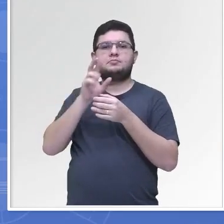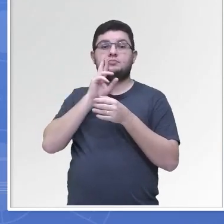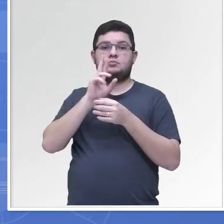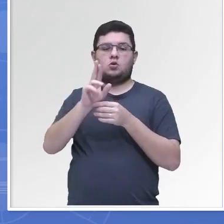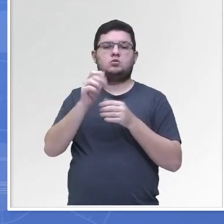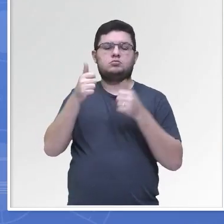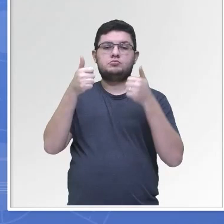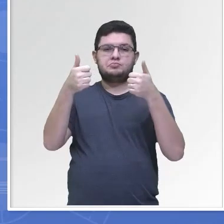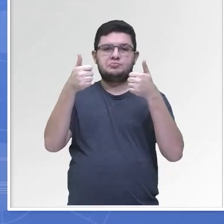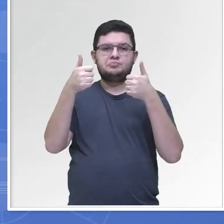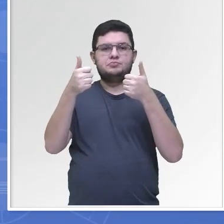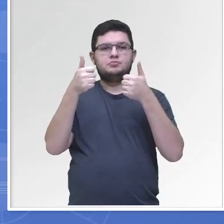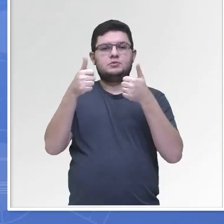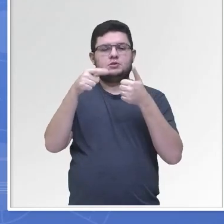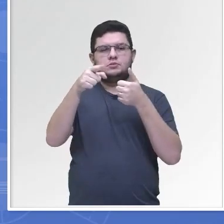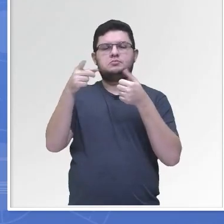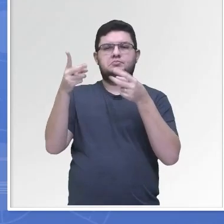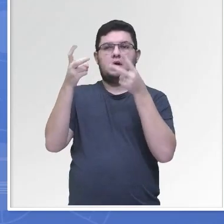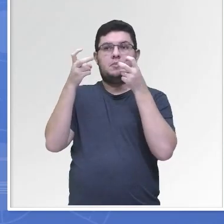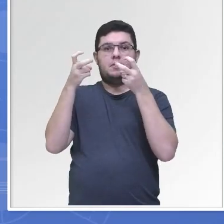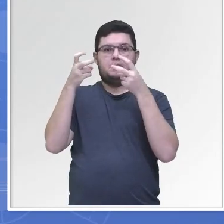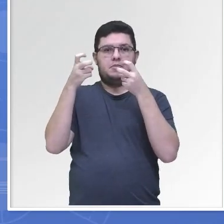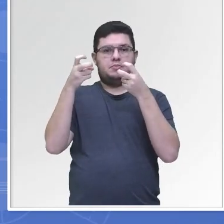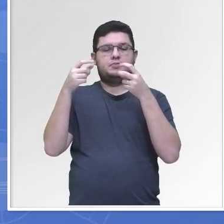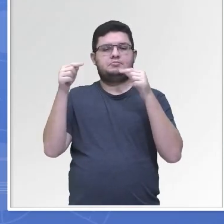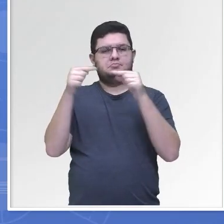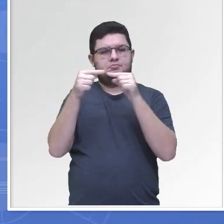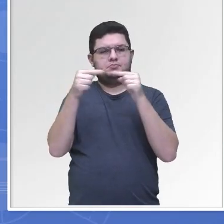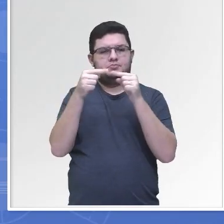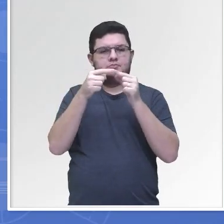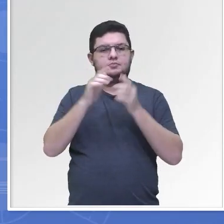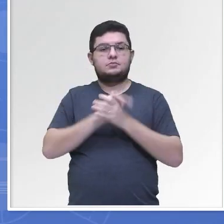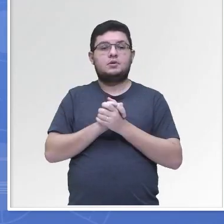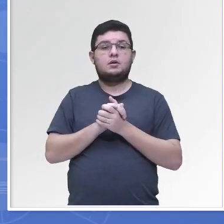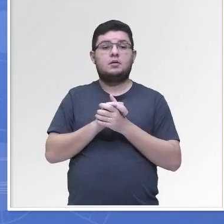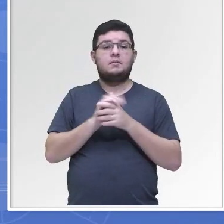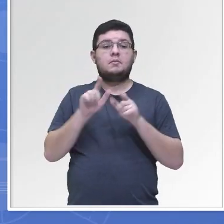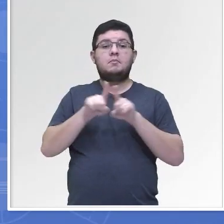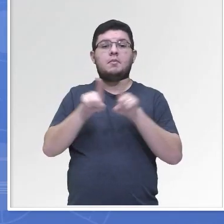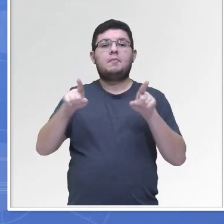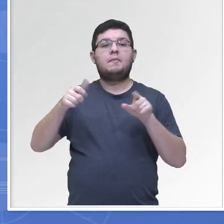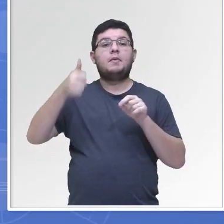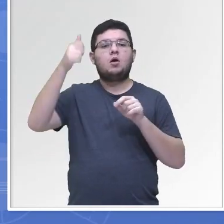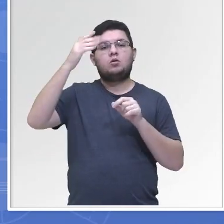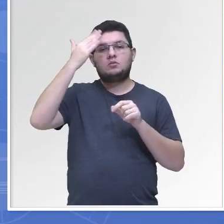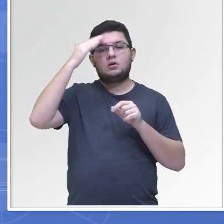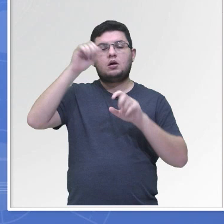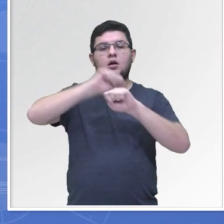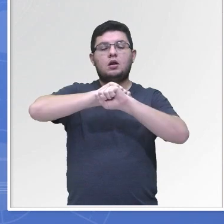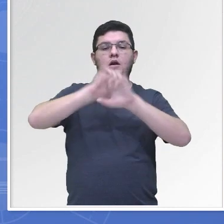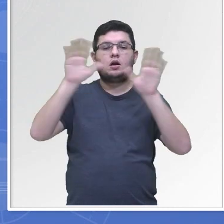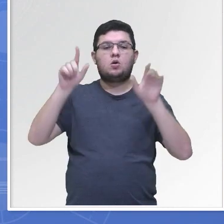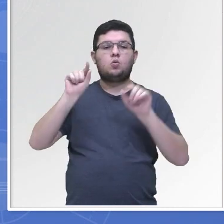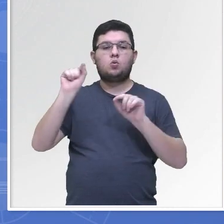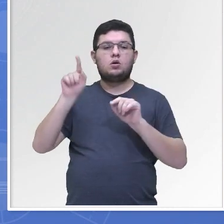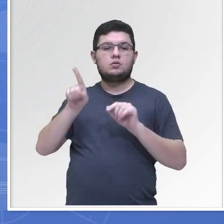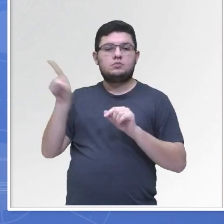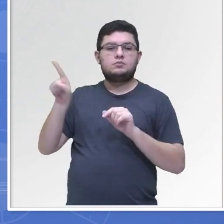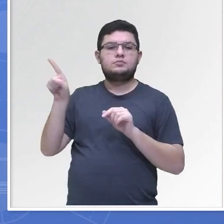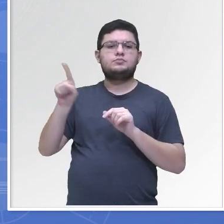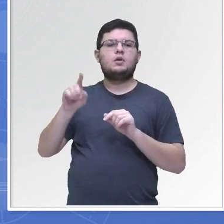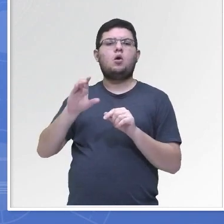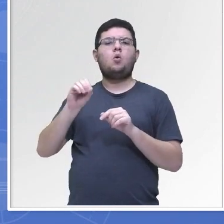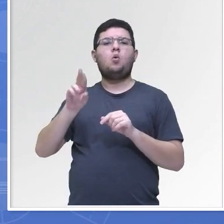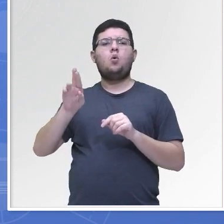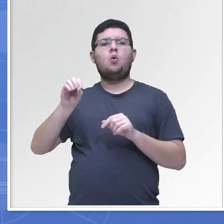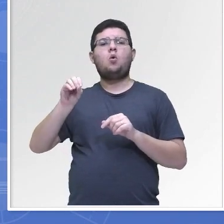eu quero deixar o comentário para quem ainda tem dúvida, para fazer o seu reforço em casa. Olha aí, os coronéis eram figuras políticas